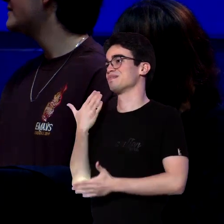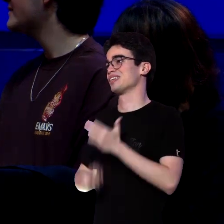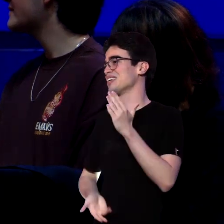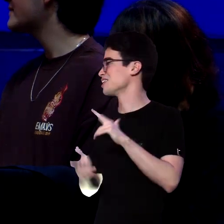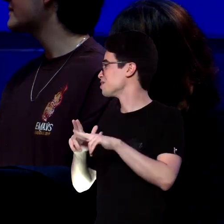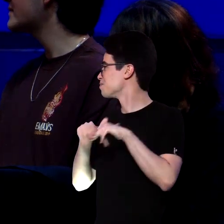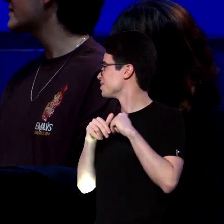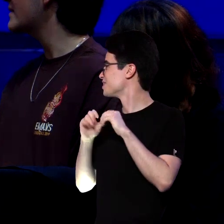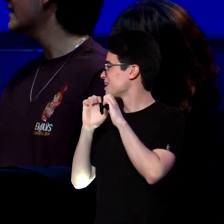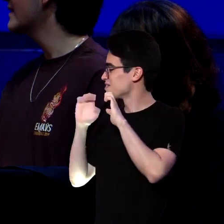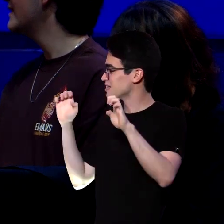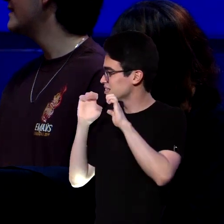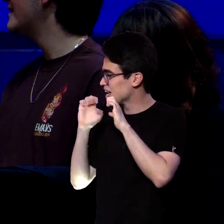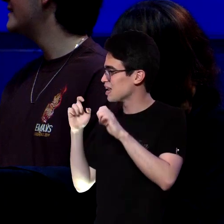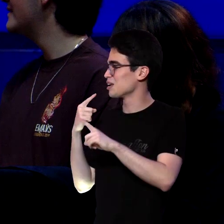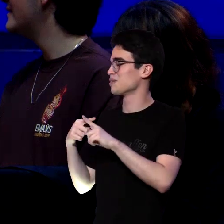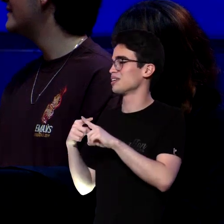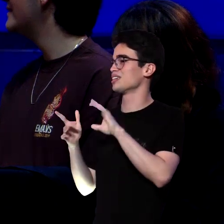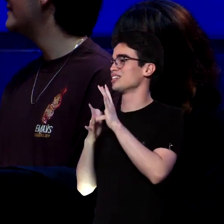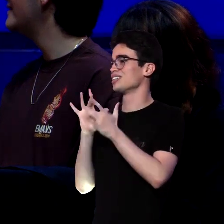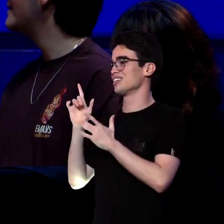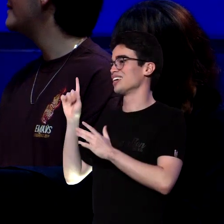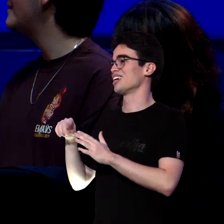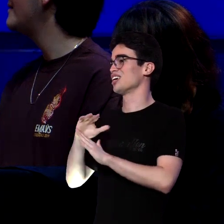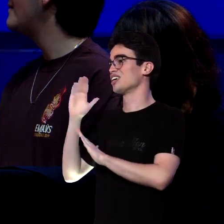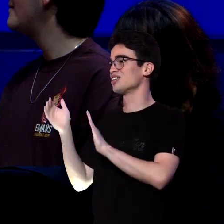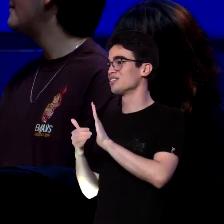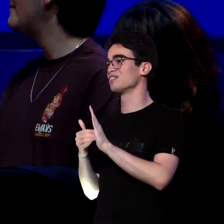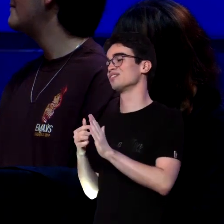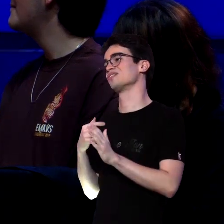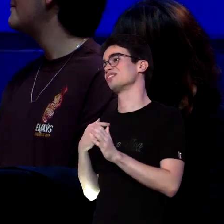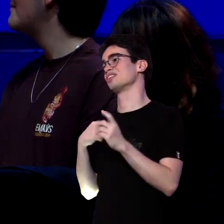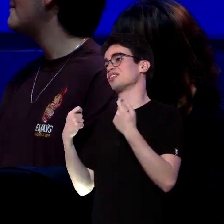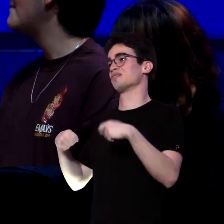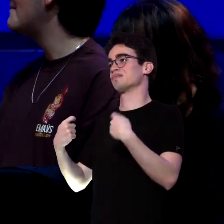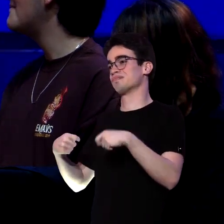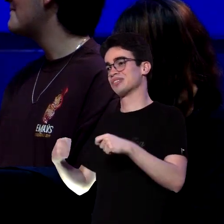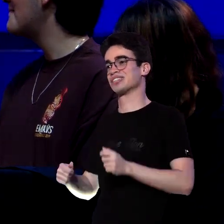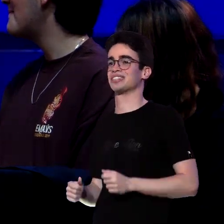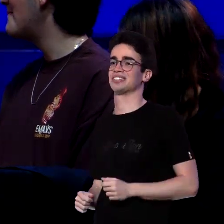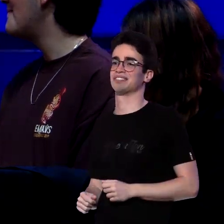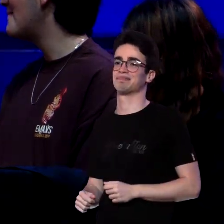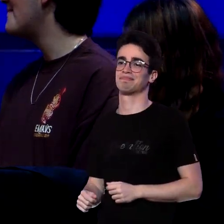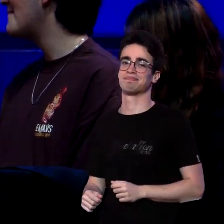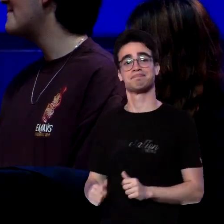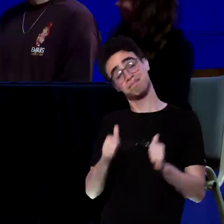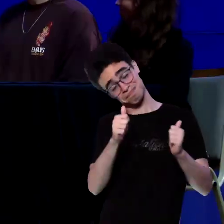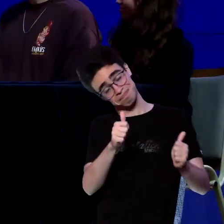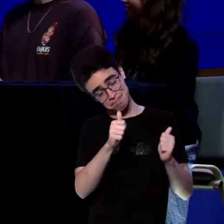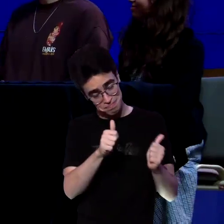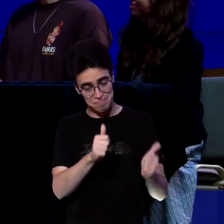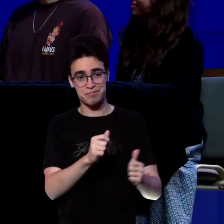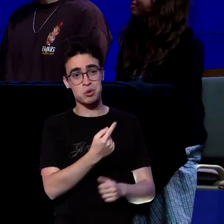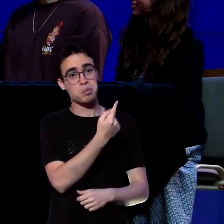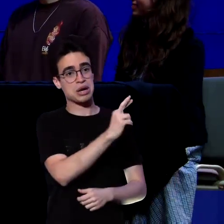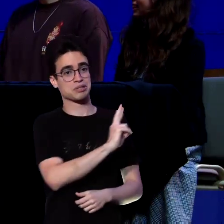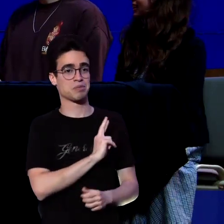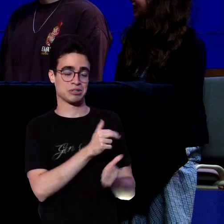porque Cristo é tudo que você precisa. Muito bom, pode ser uma das respostas.